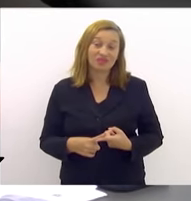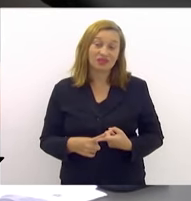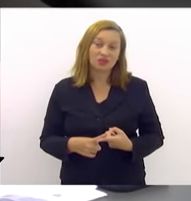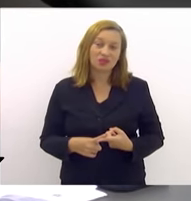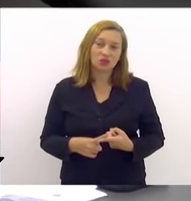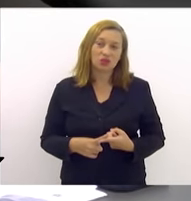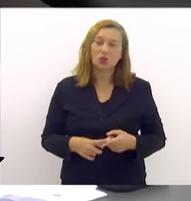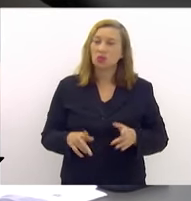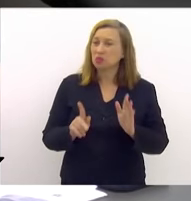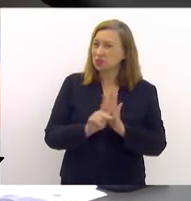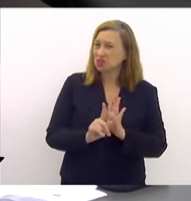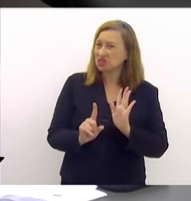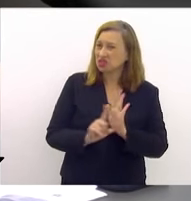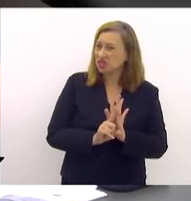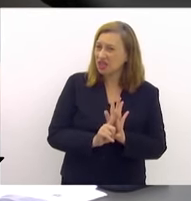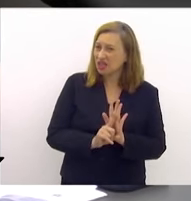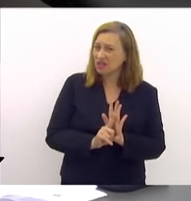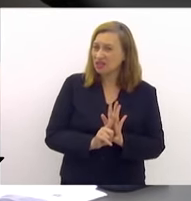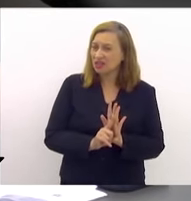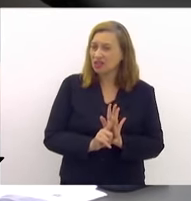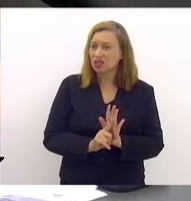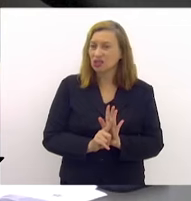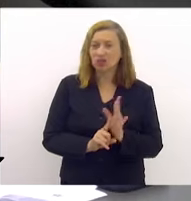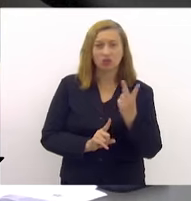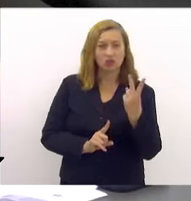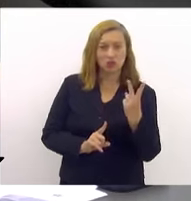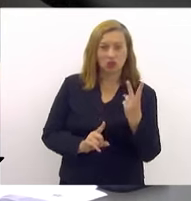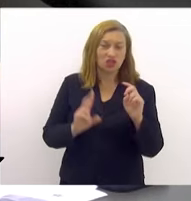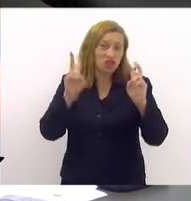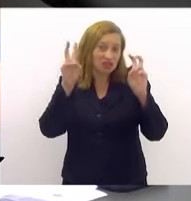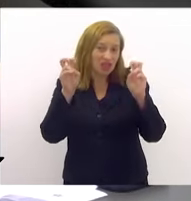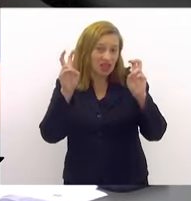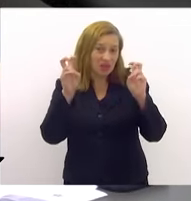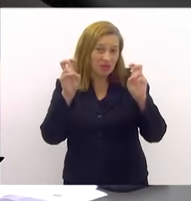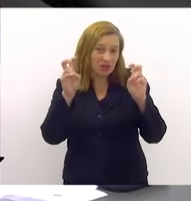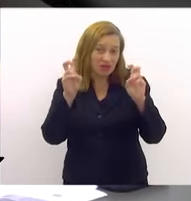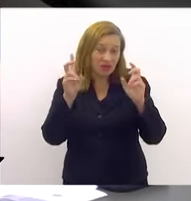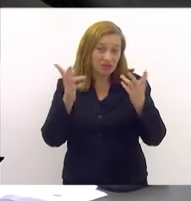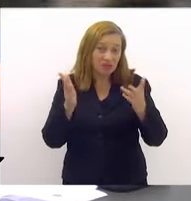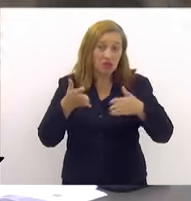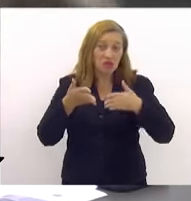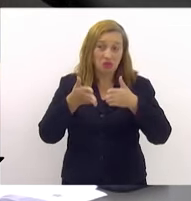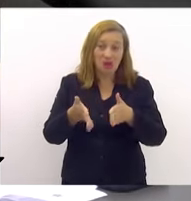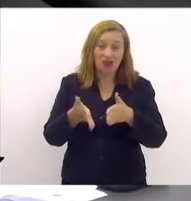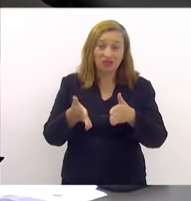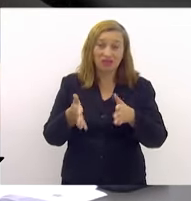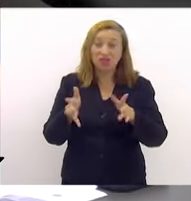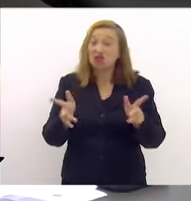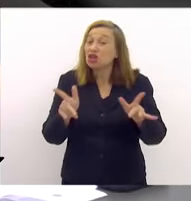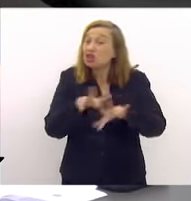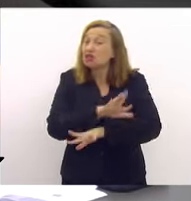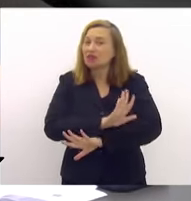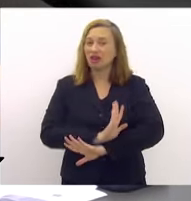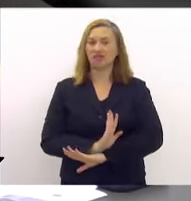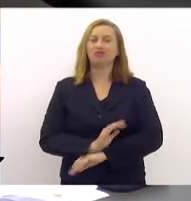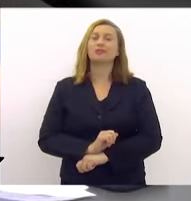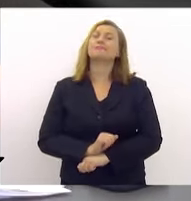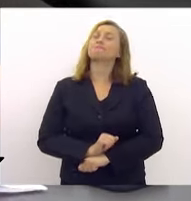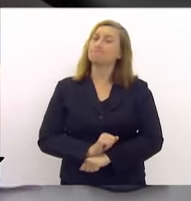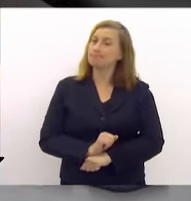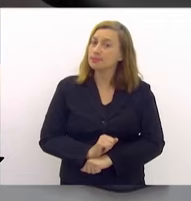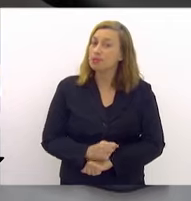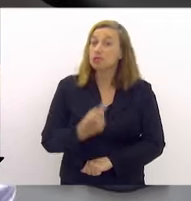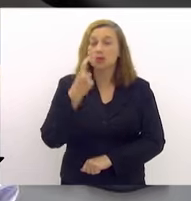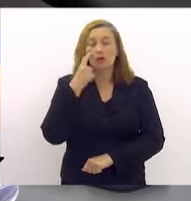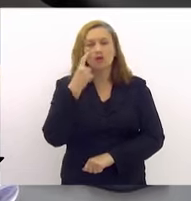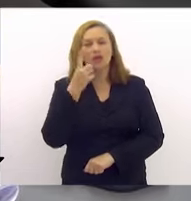um projeto de lei trata de dois temas, o que é absolutamente incomum. E vi que